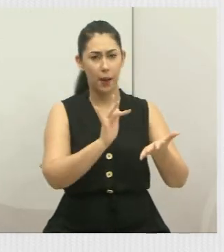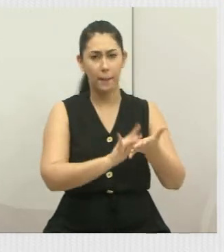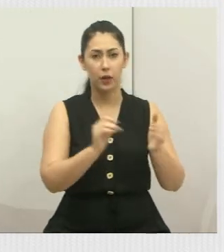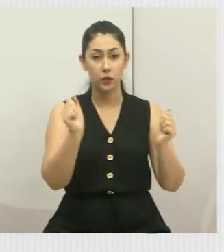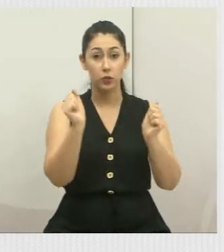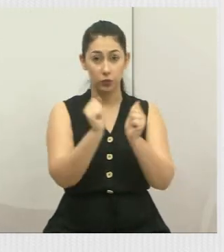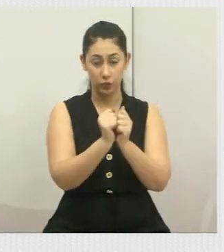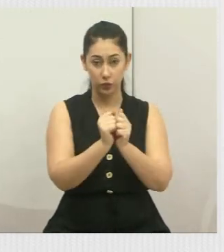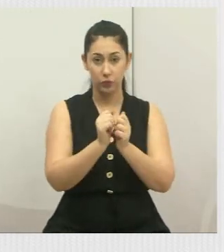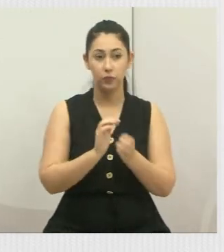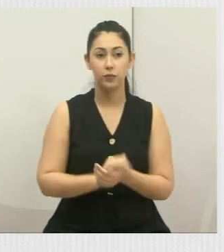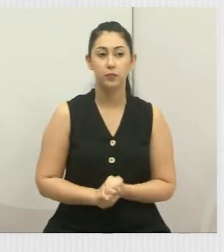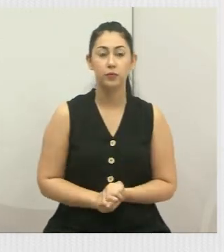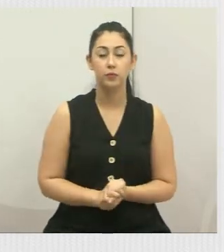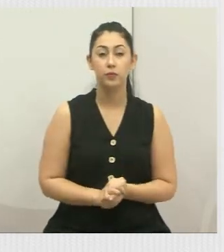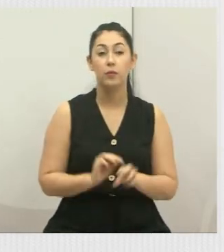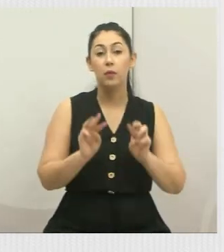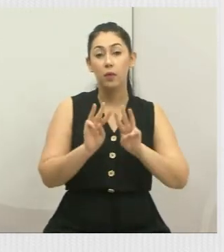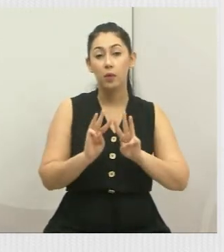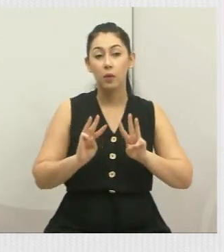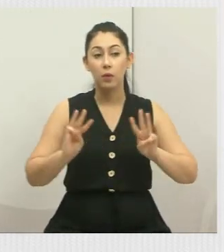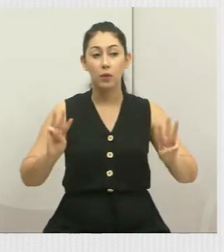acompanhar, ok? O link é